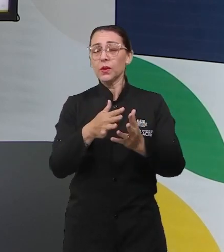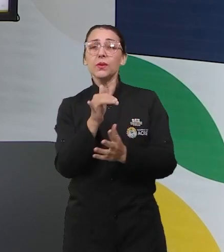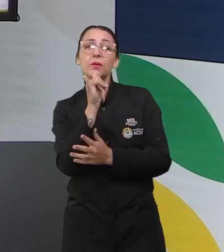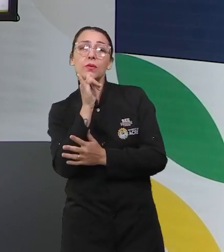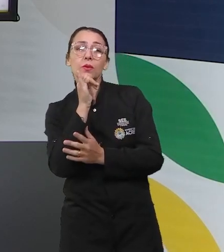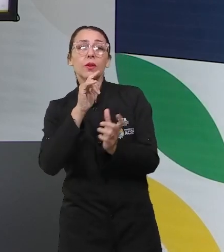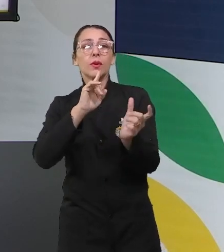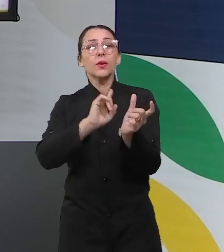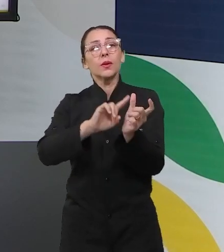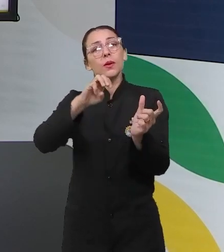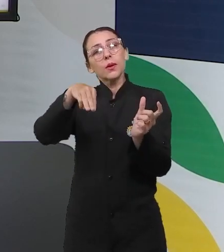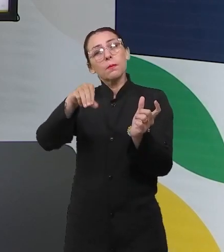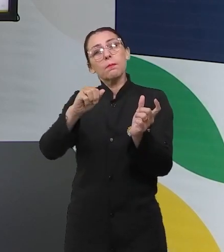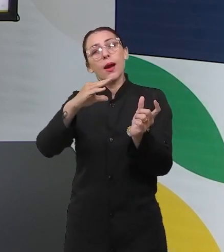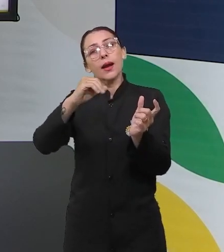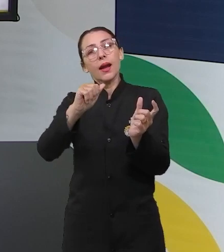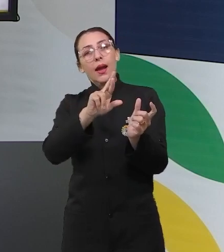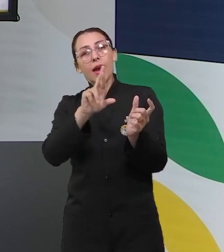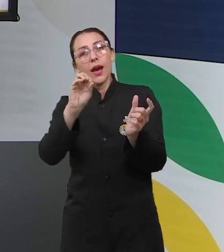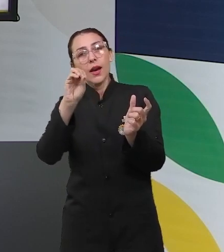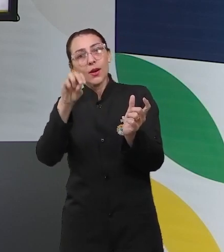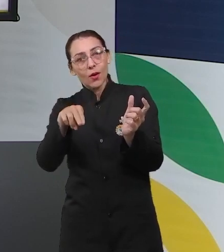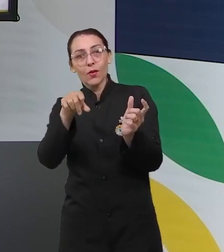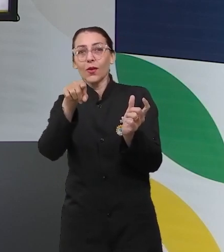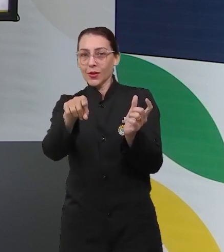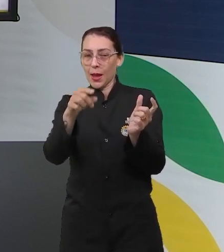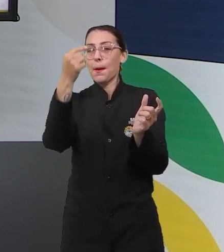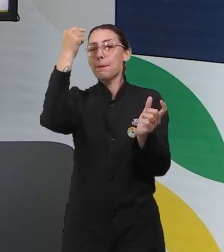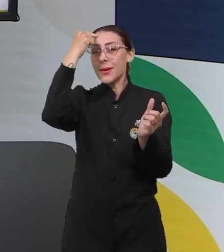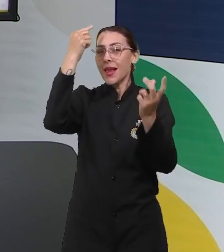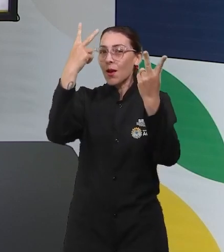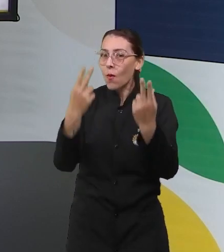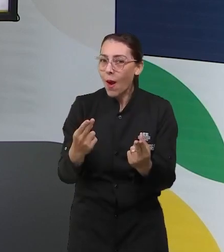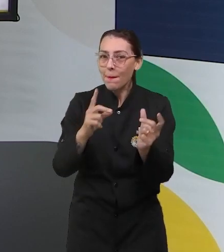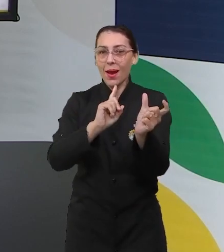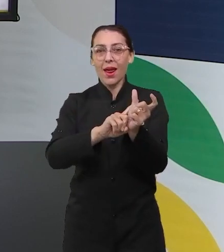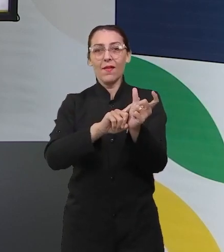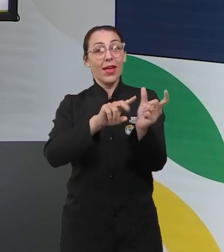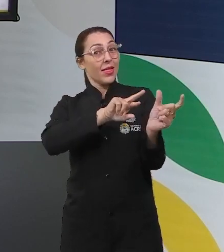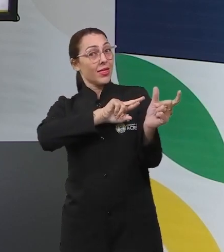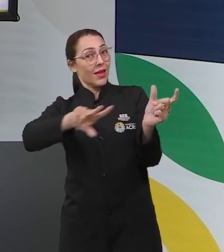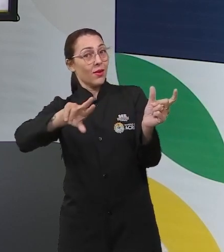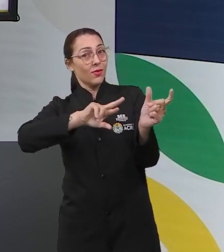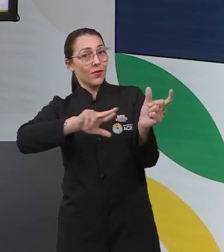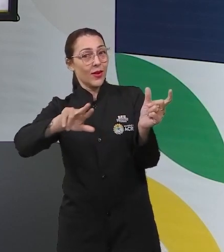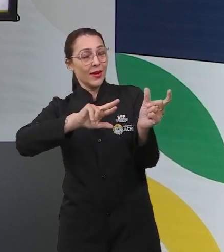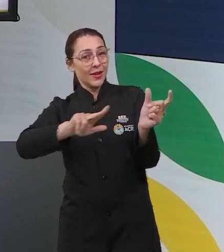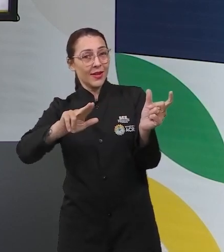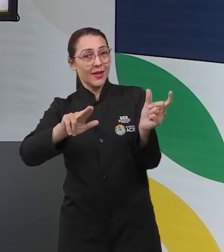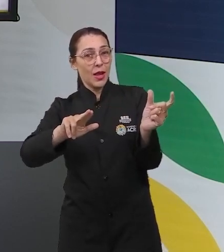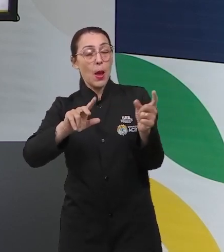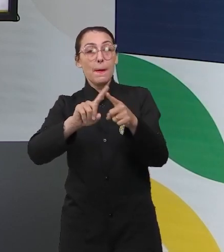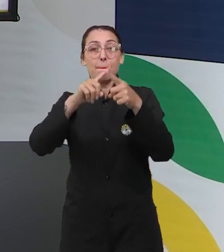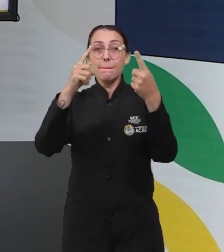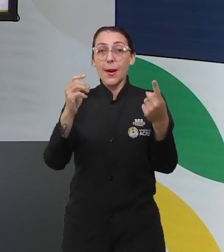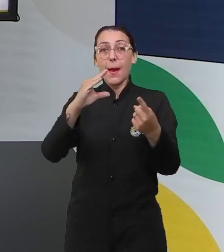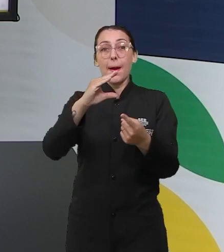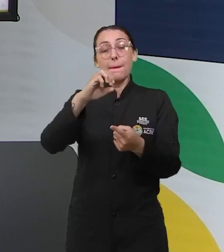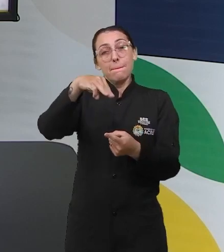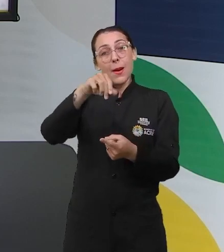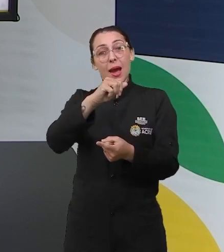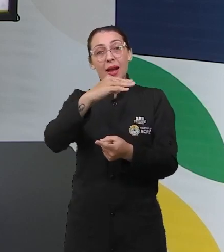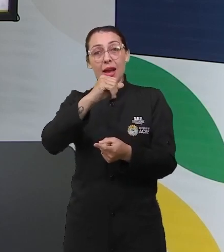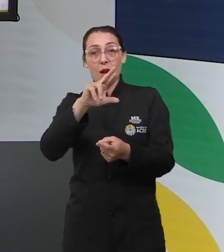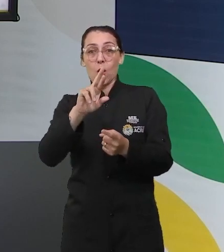com a palavra macarrão. Ó, vocês mesmos pensam que é a mesma palavra, né? Macarrão, macarrão. Porém, macarrão, quando